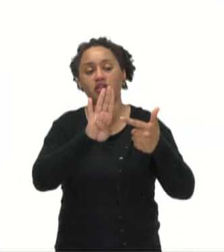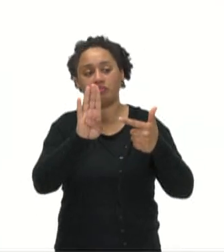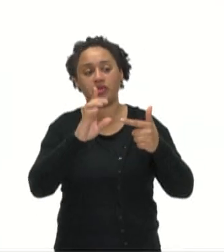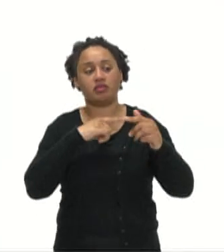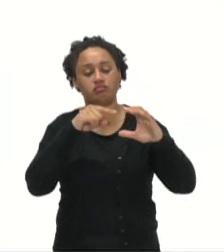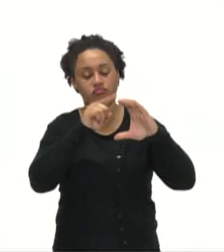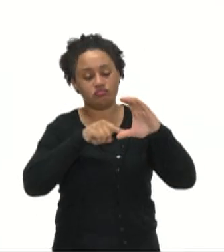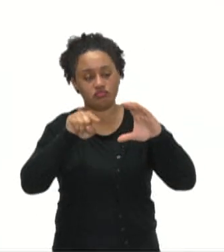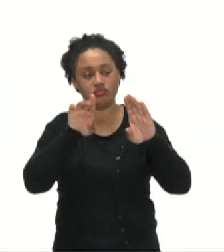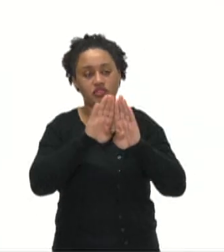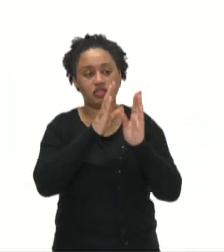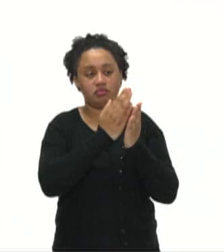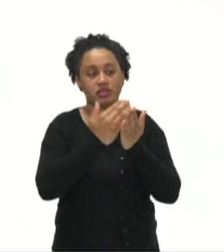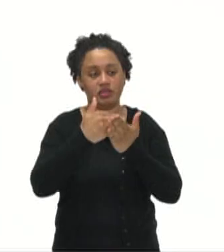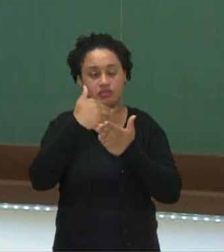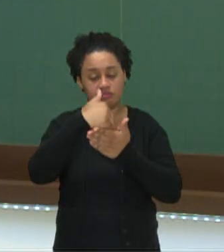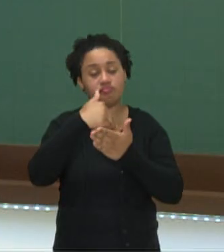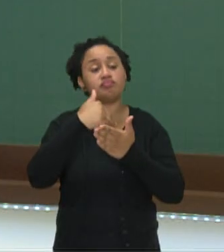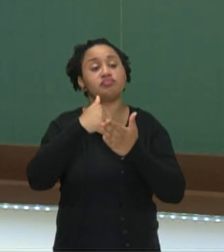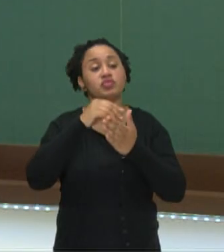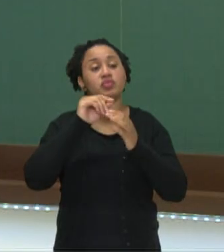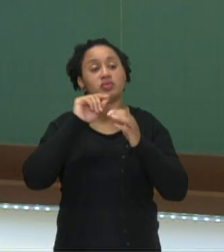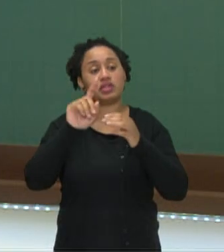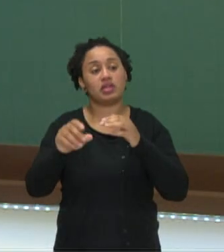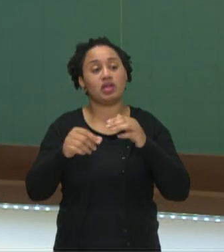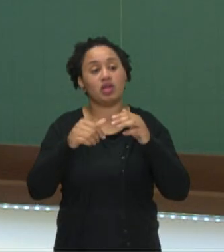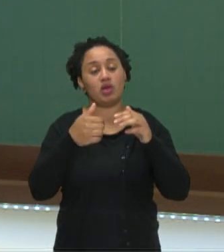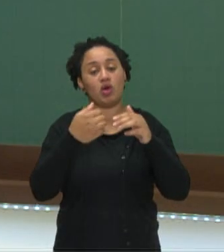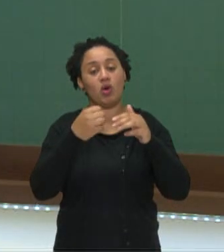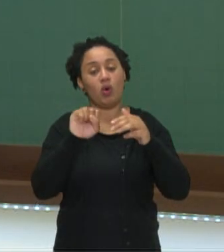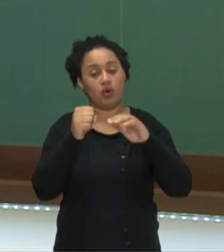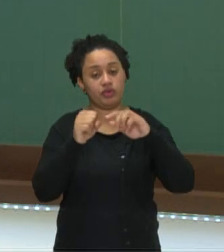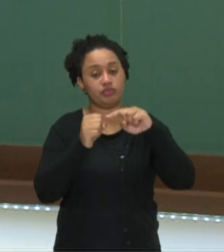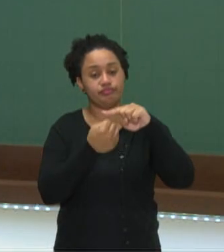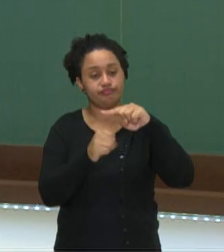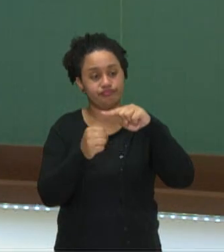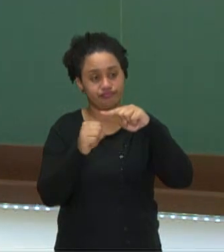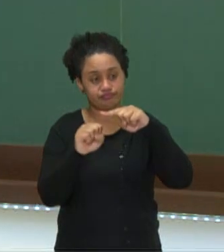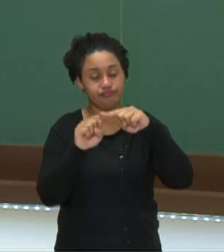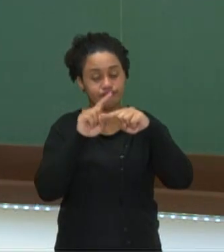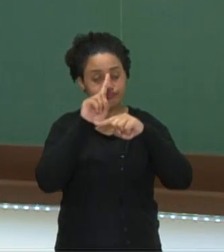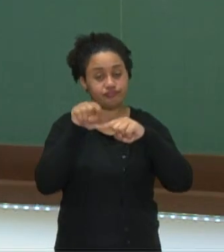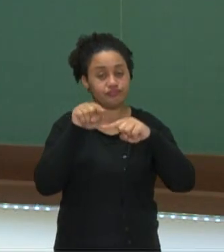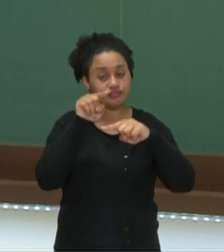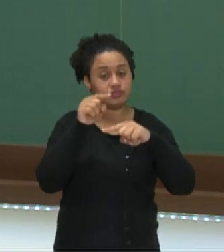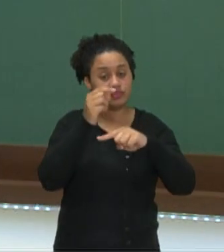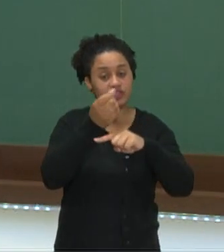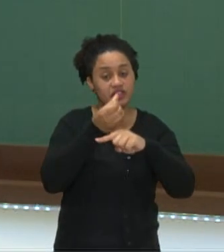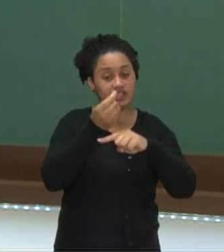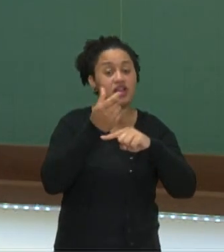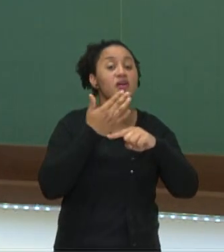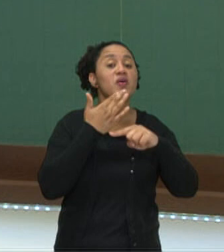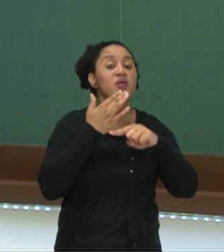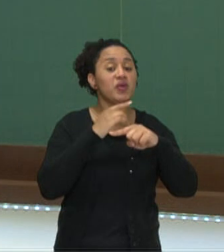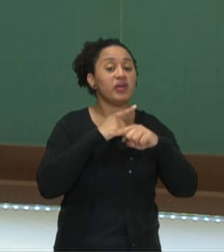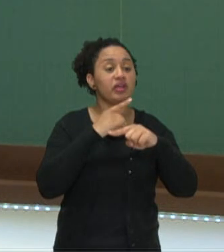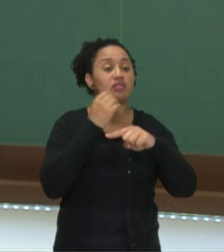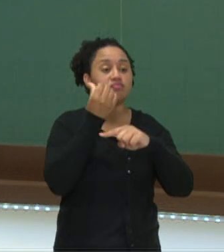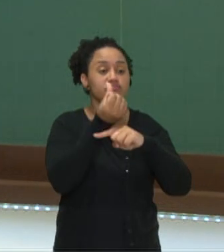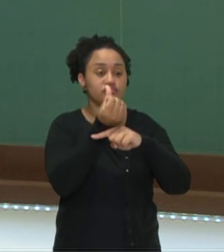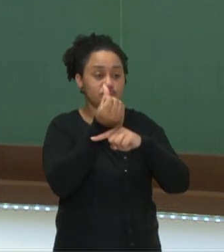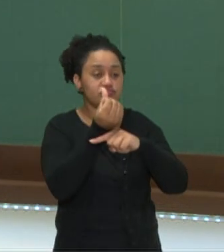B, também a figura foi dividida em 8 partes iguais e a parte colorida, se a gente